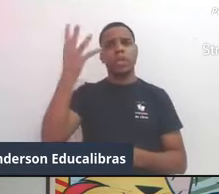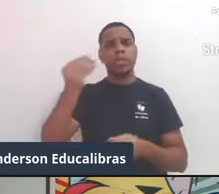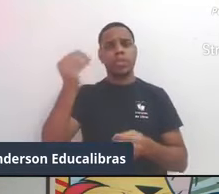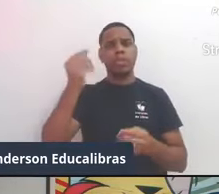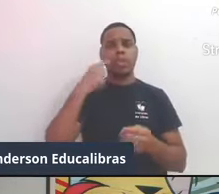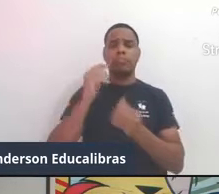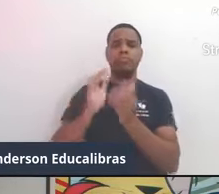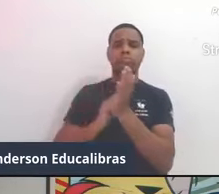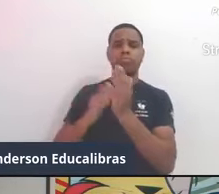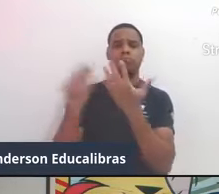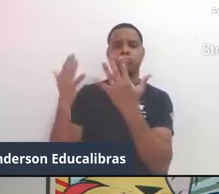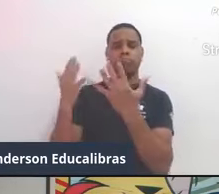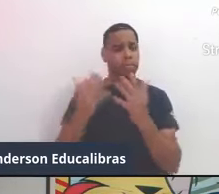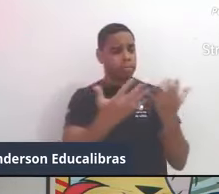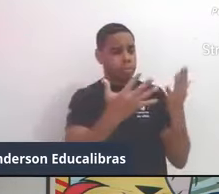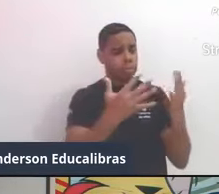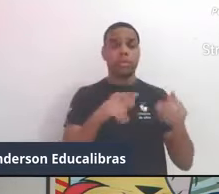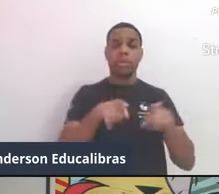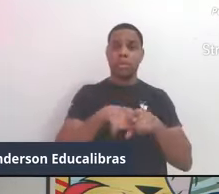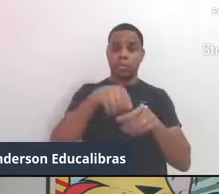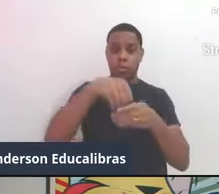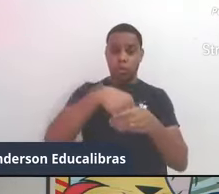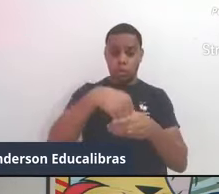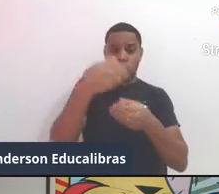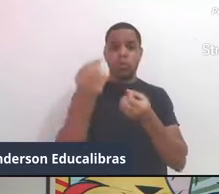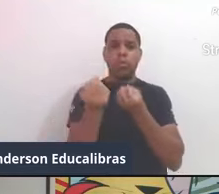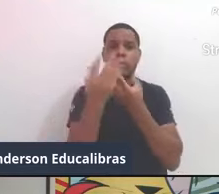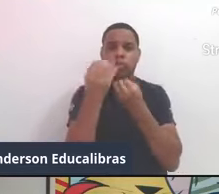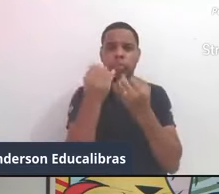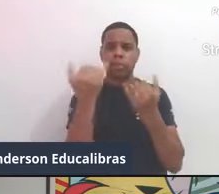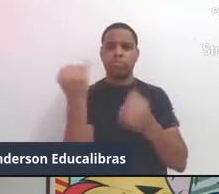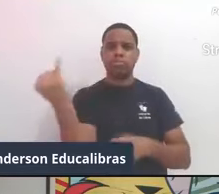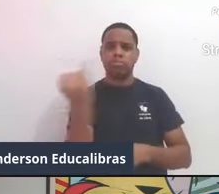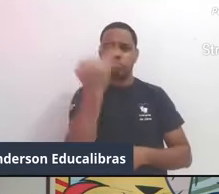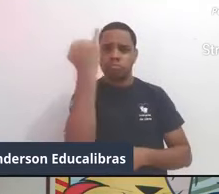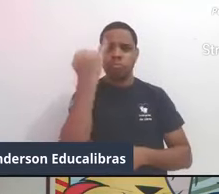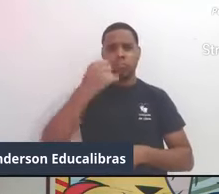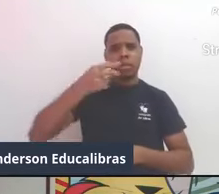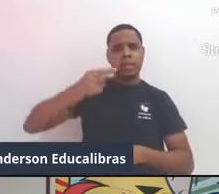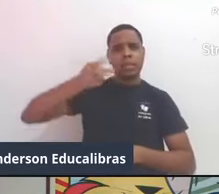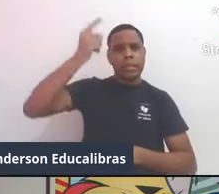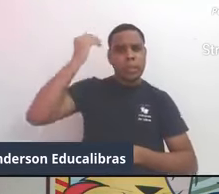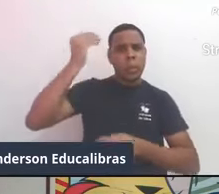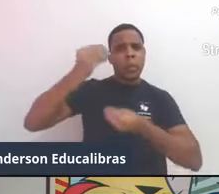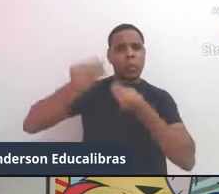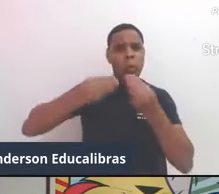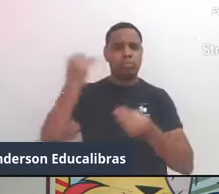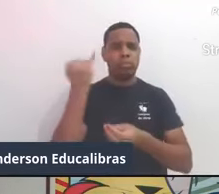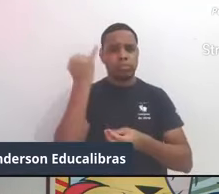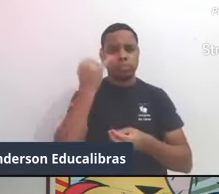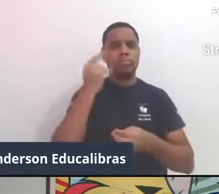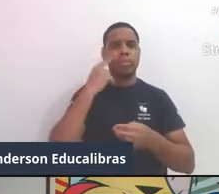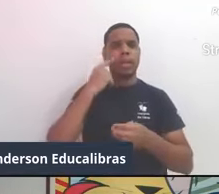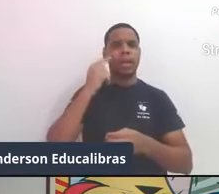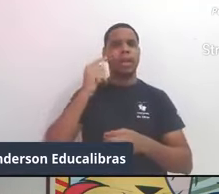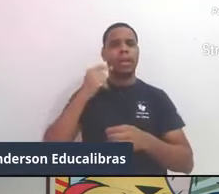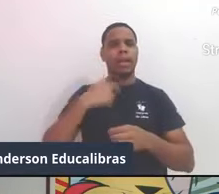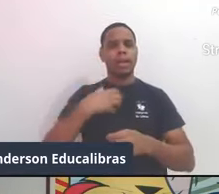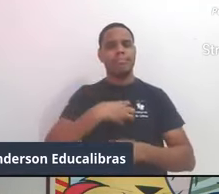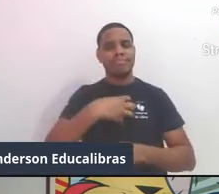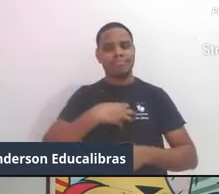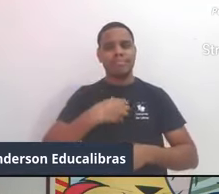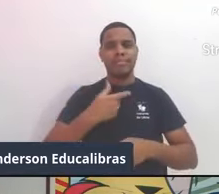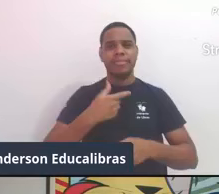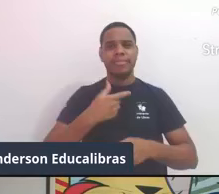ao mesmo tempo, gerar conteúdo relevante, de vanguarda, bacana, divertido, nesse